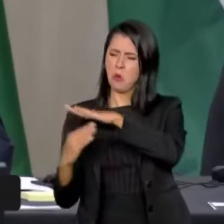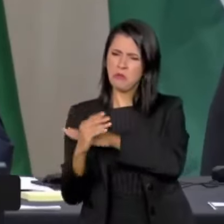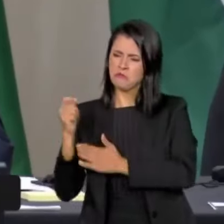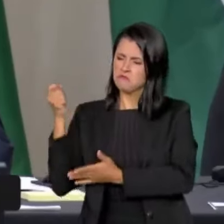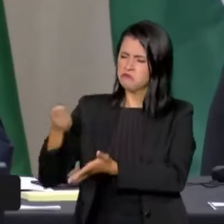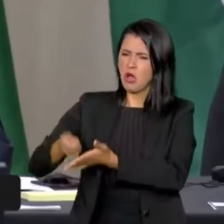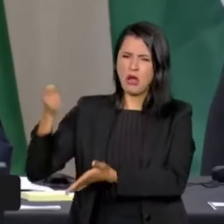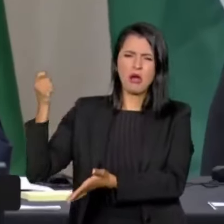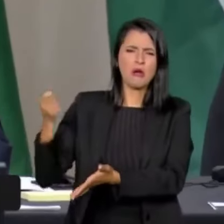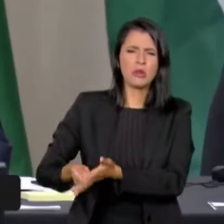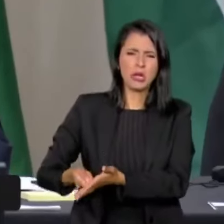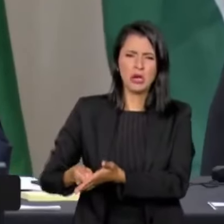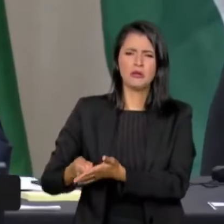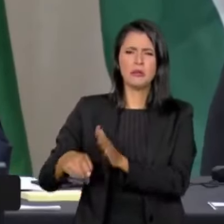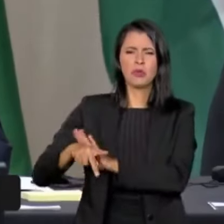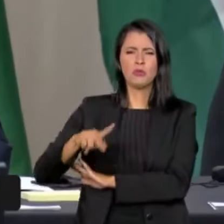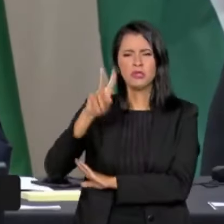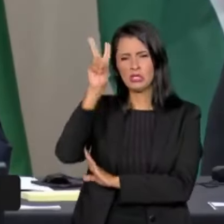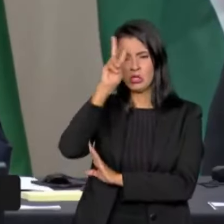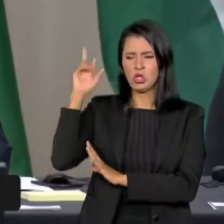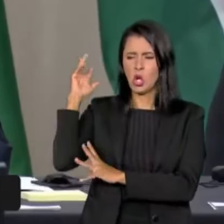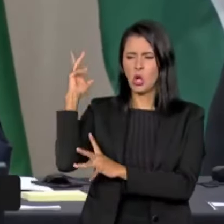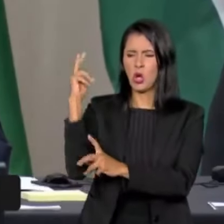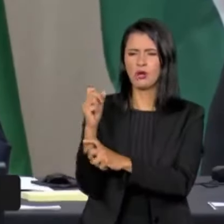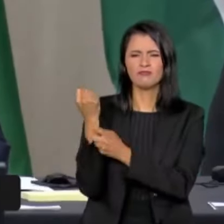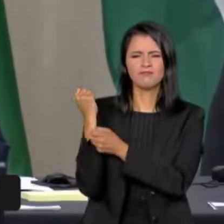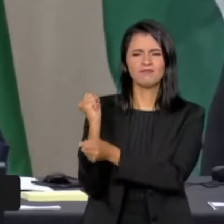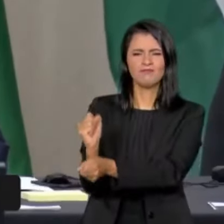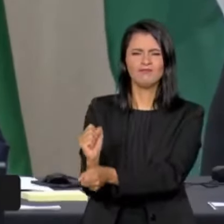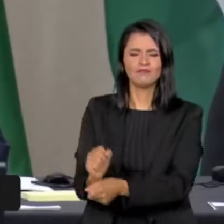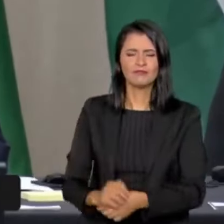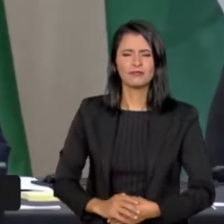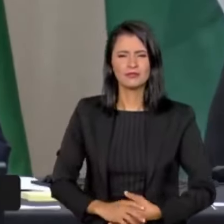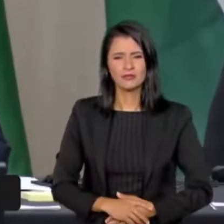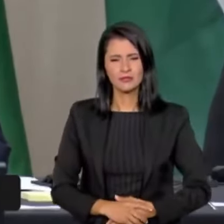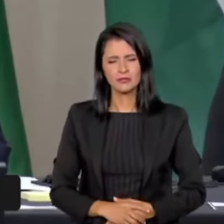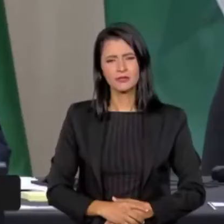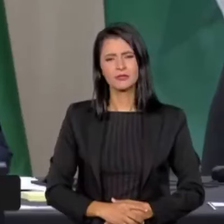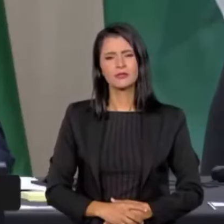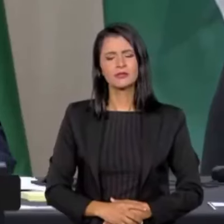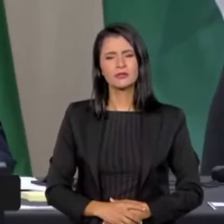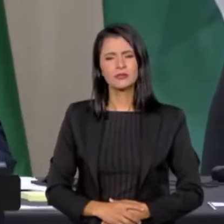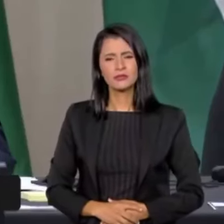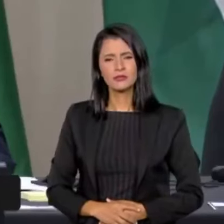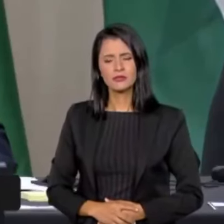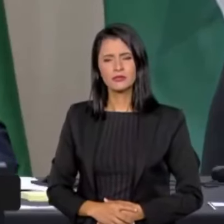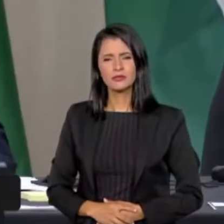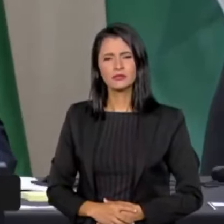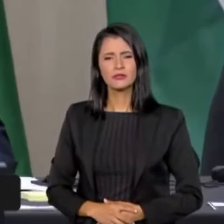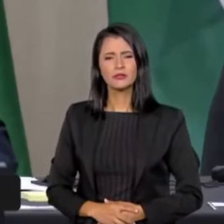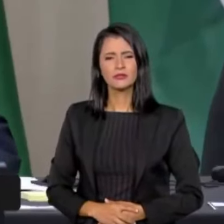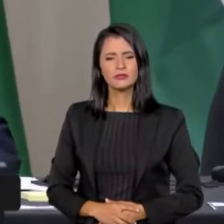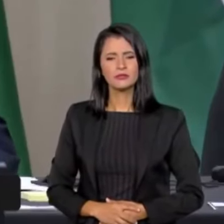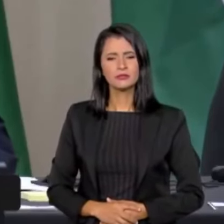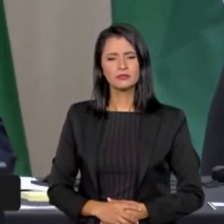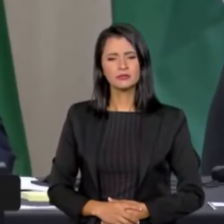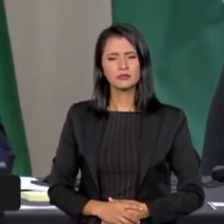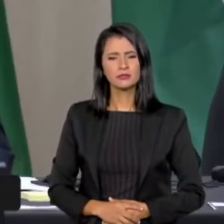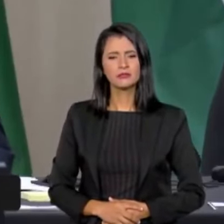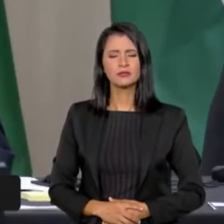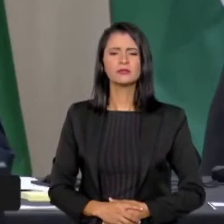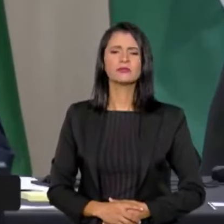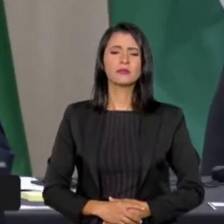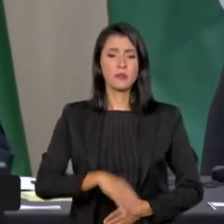da história. But we also carry the trauma of the largest forced migration in history.